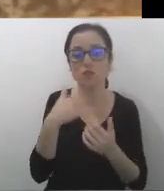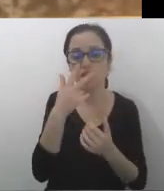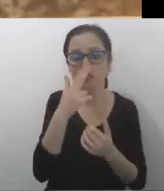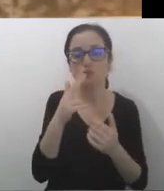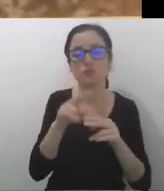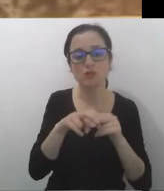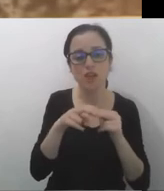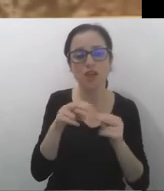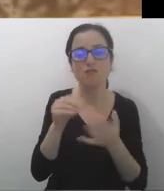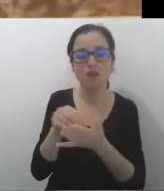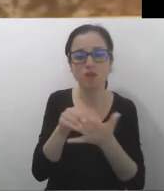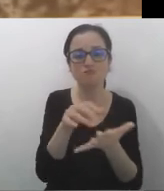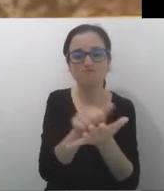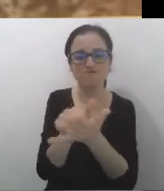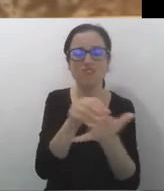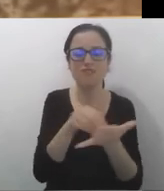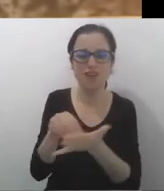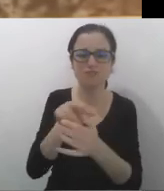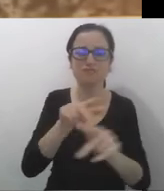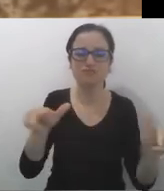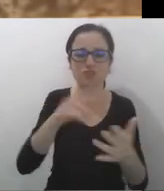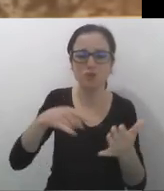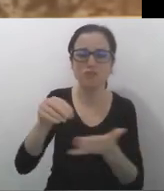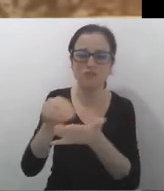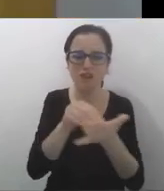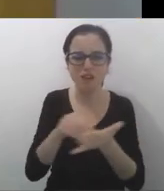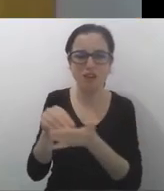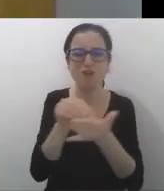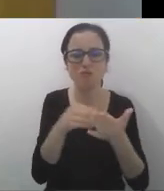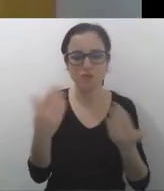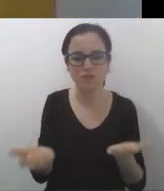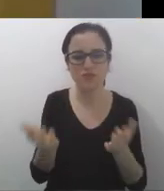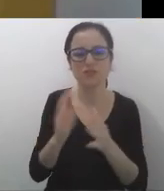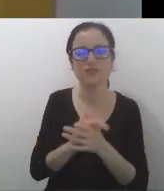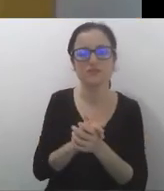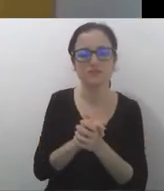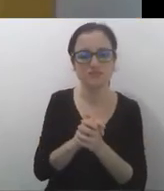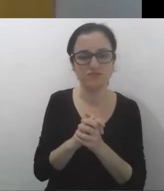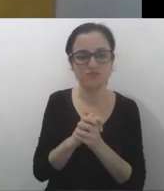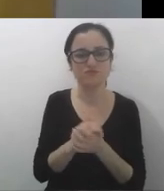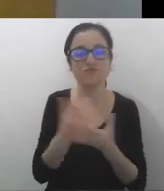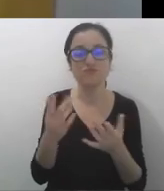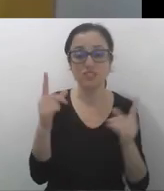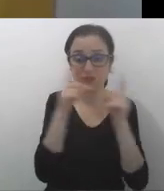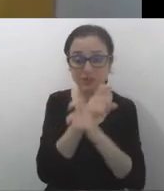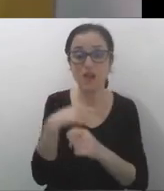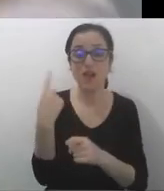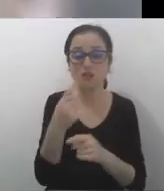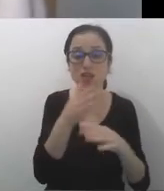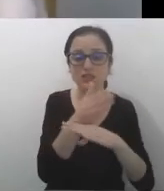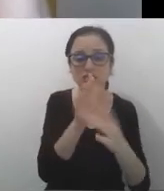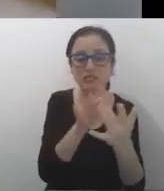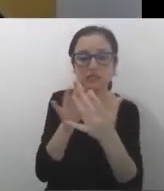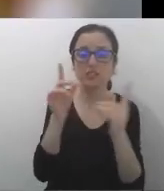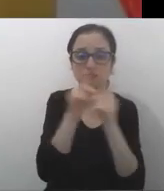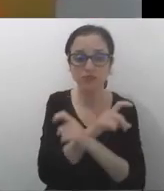informações e tal. Então, é difícil a gente acessar isso, né? Mas, Lídia, você mesma citou, quando eu fiz o meu